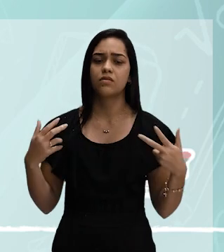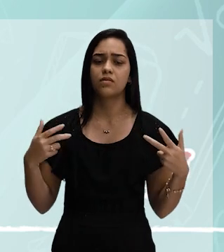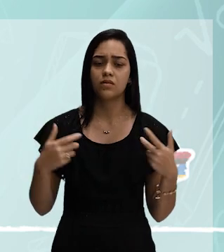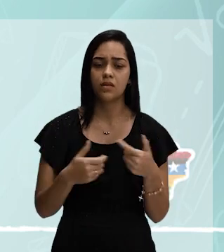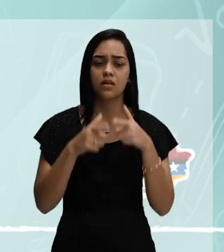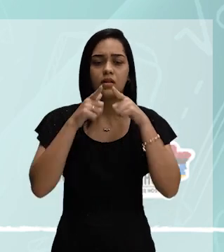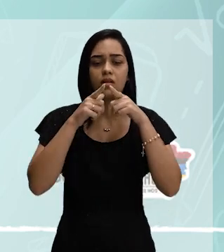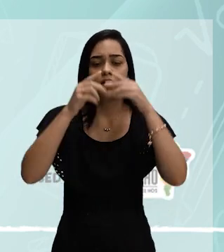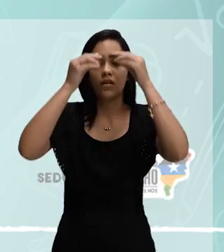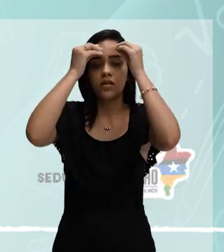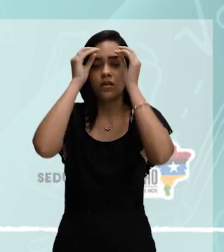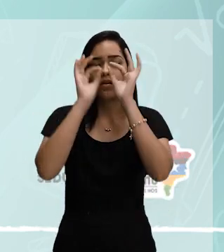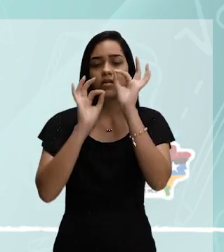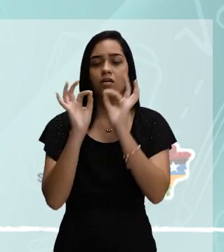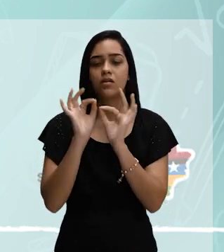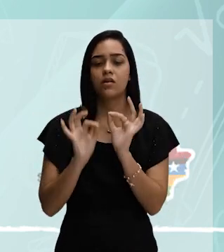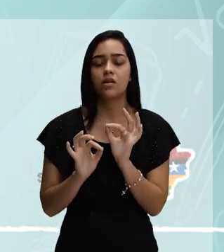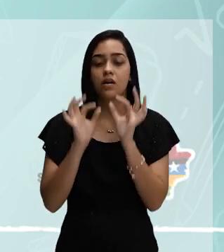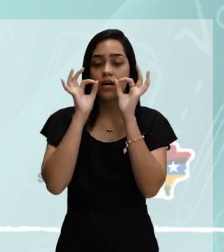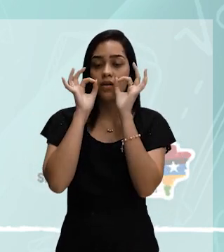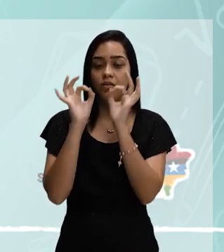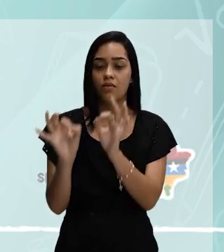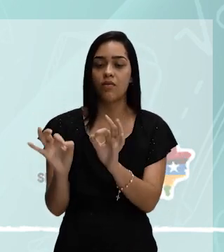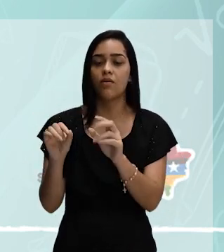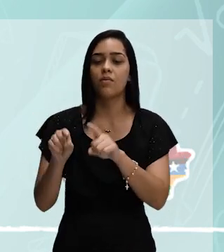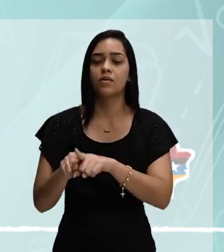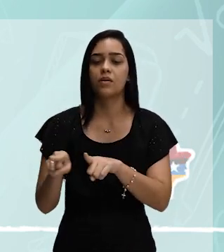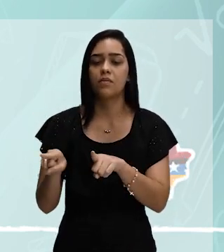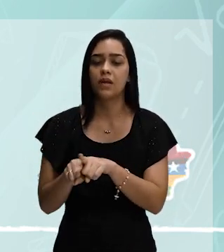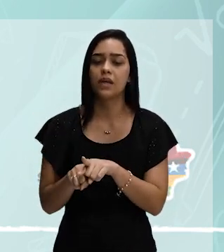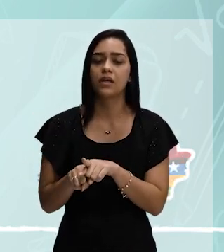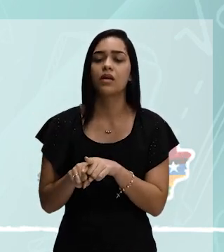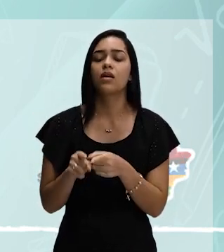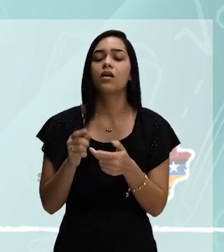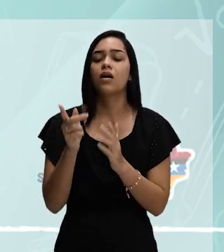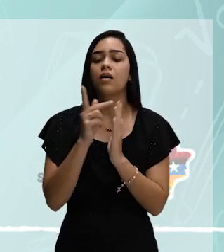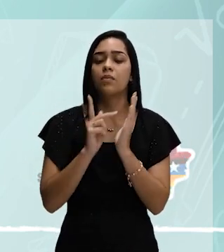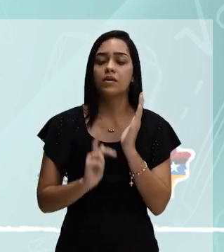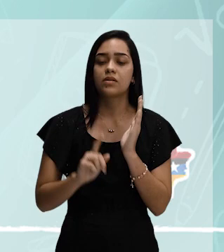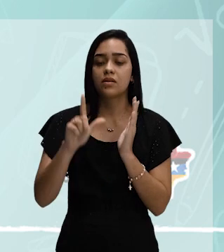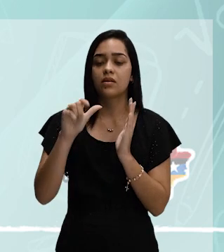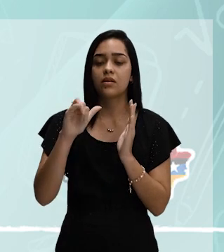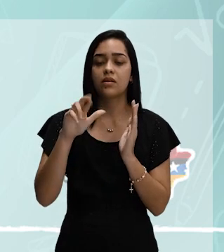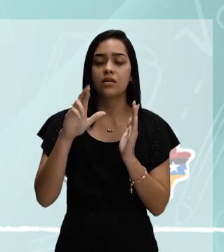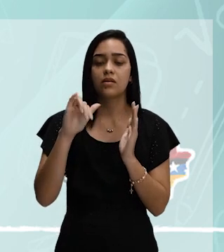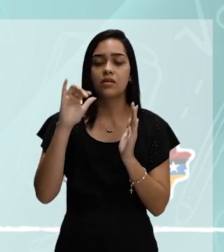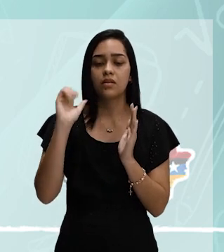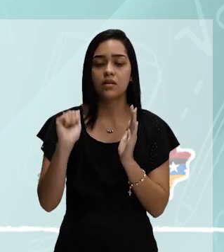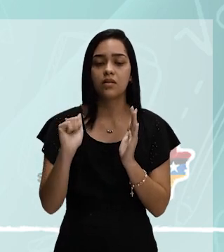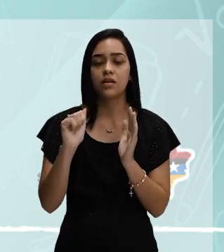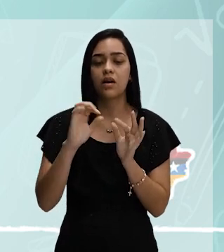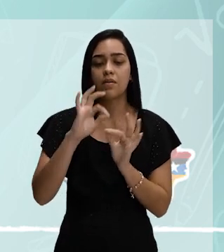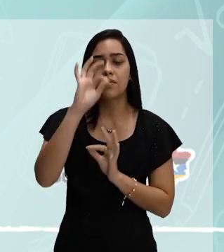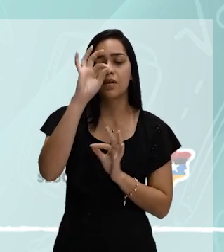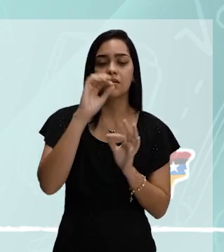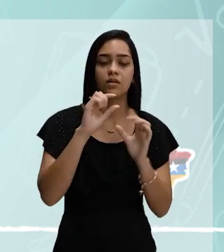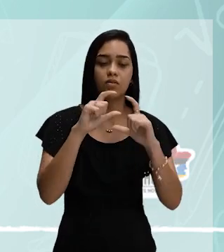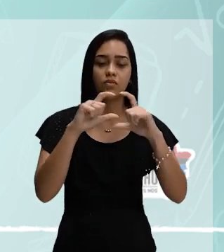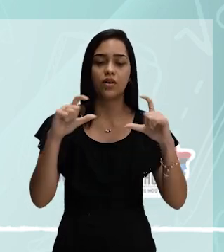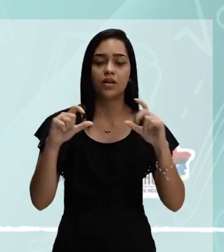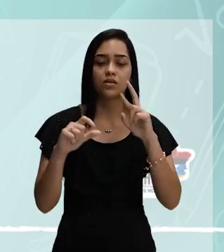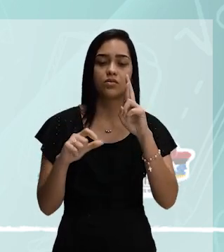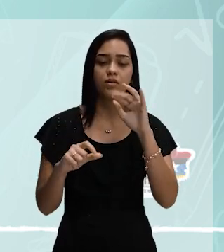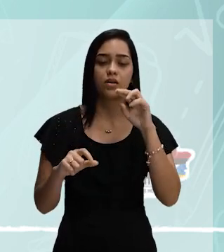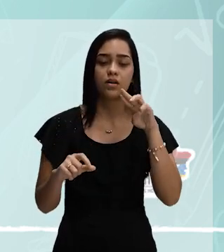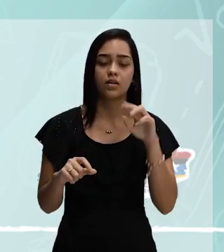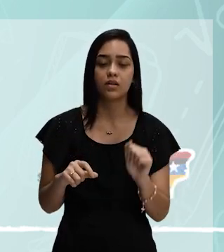apurada, linguagem elaborada com atenção à forma. Os componentes da poesia lírica são a métrica, o verso,